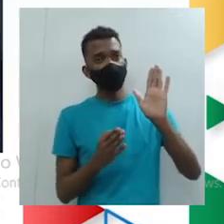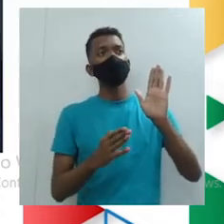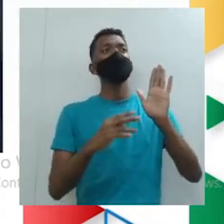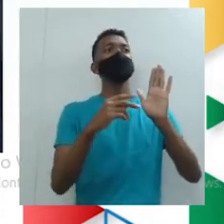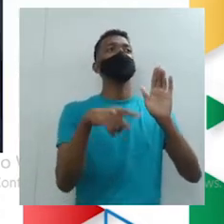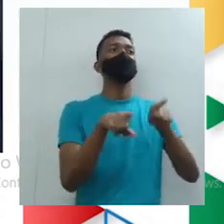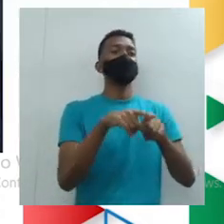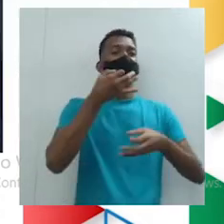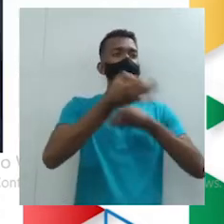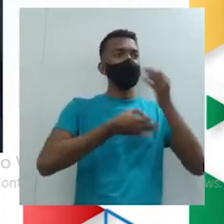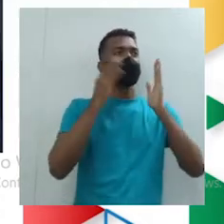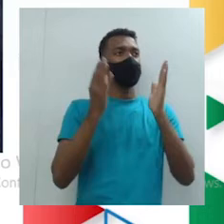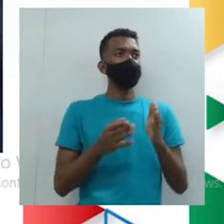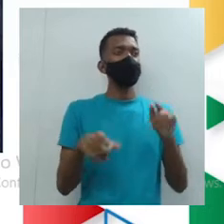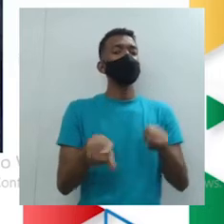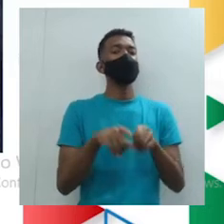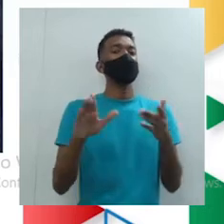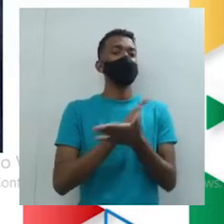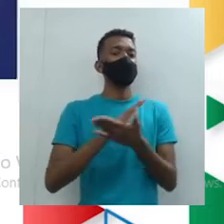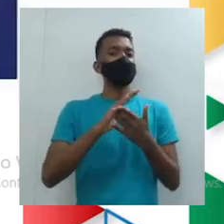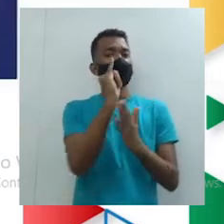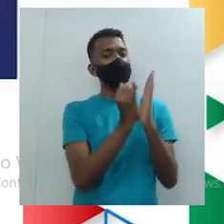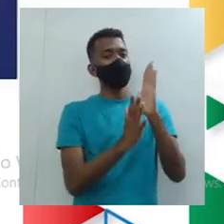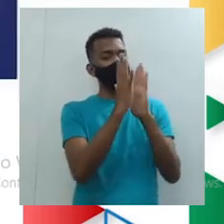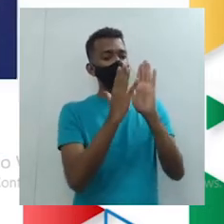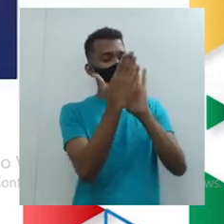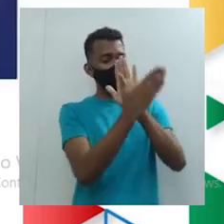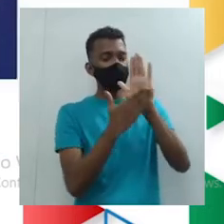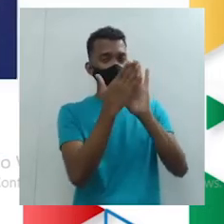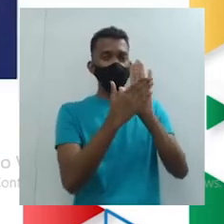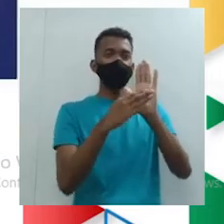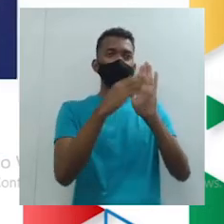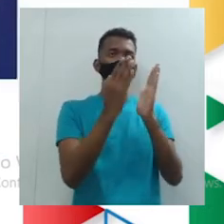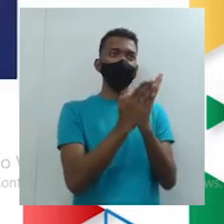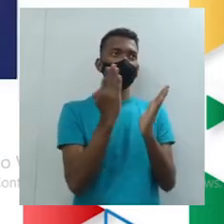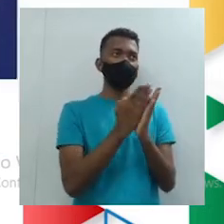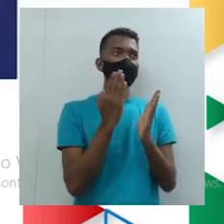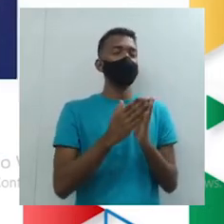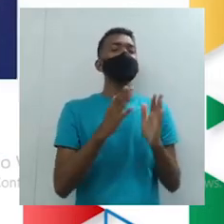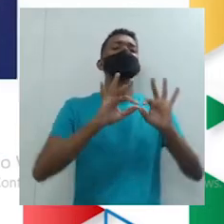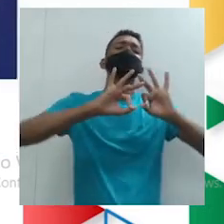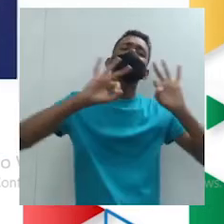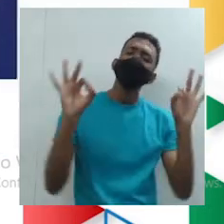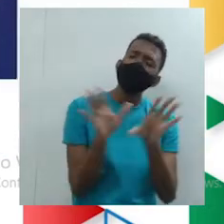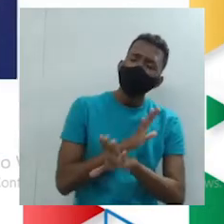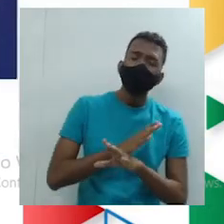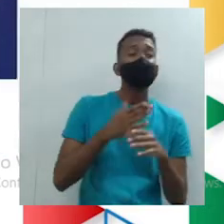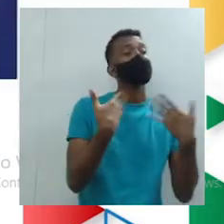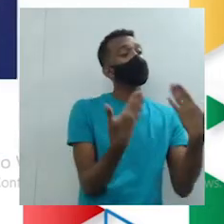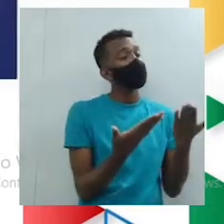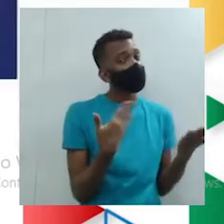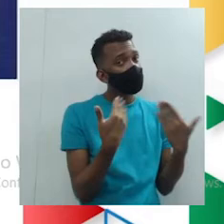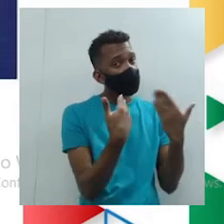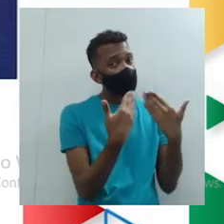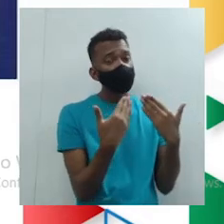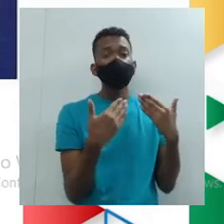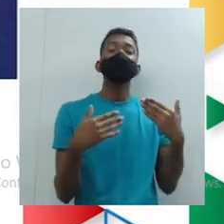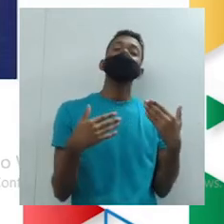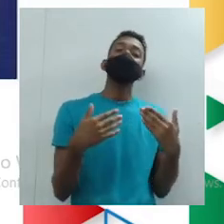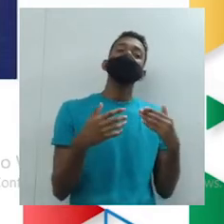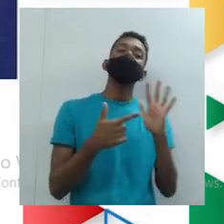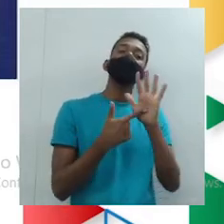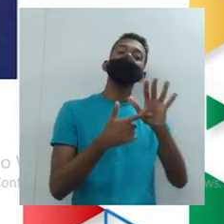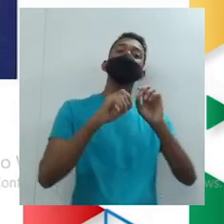comentado anteriormente, algumas imagens de capas de livros. Pronto, professor Robson. Aí a gente começa a esclarecer para o estudante